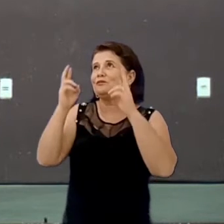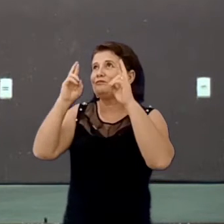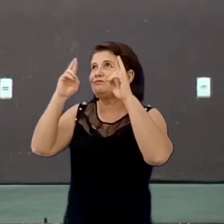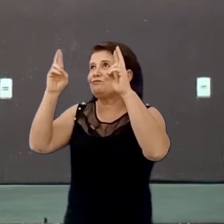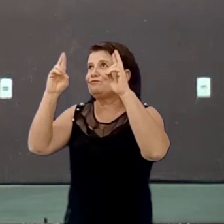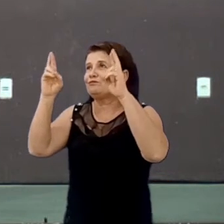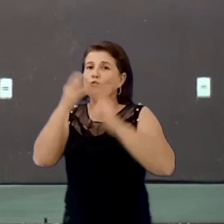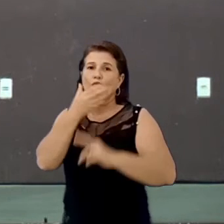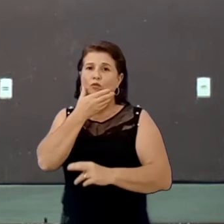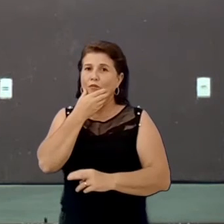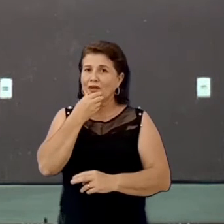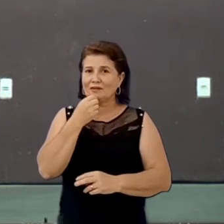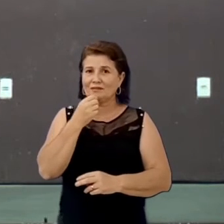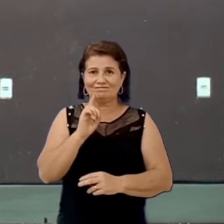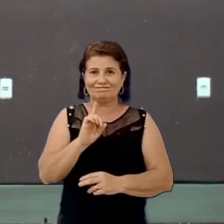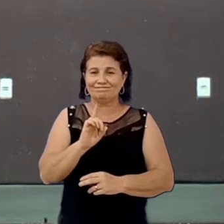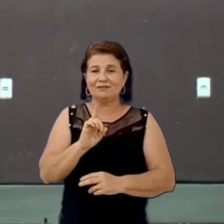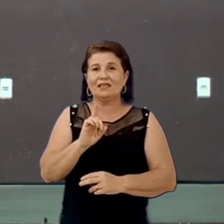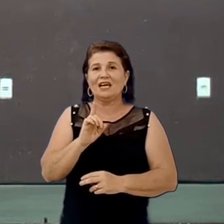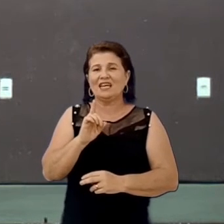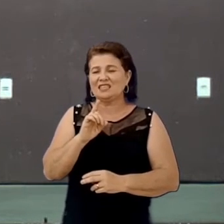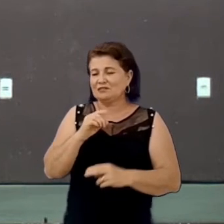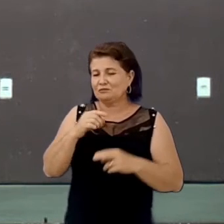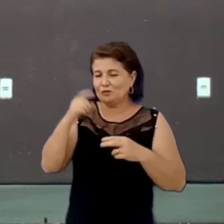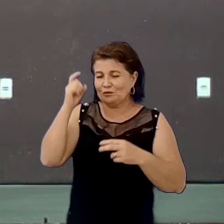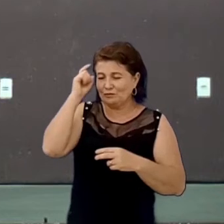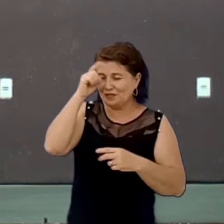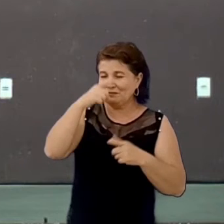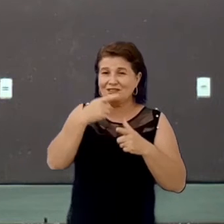homens para enfrentar as nossas dificuldades.